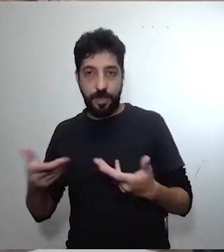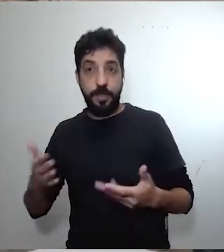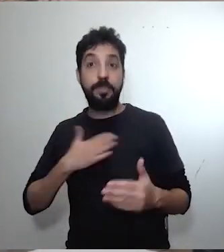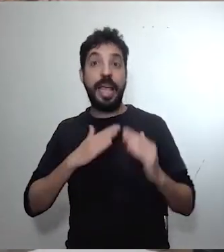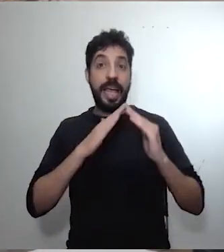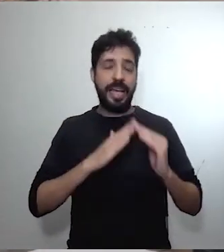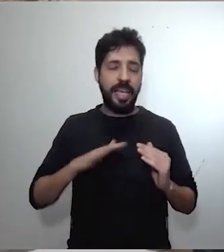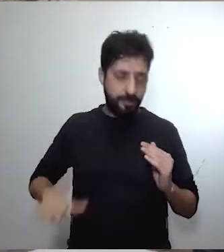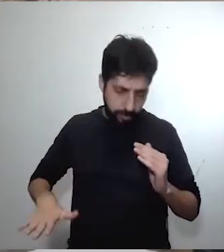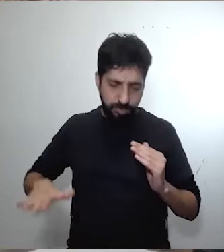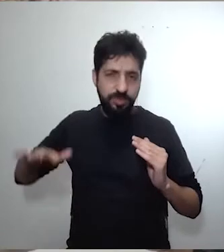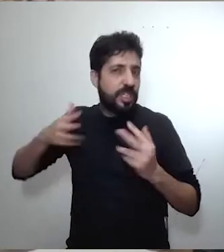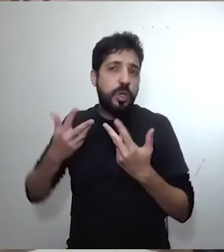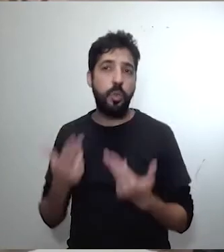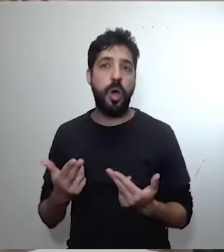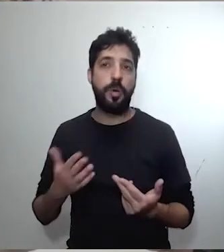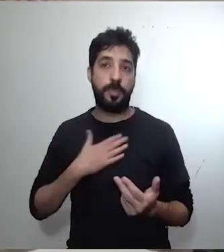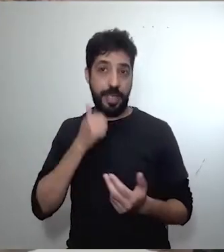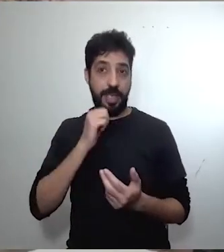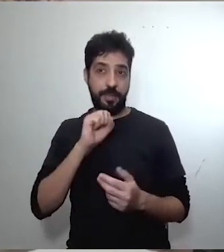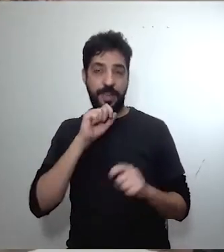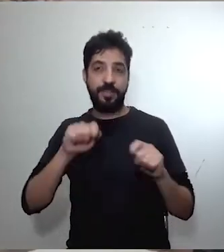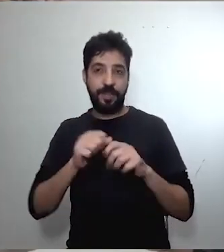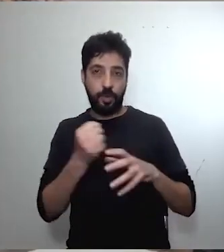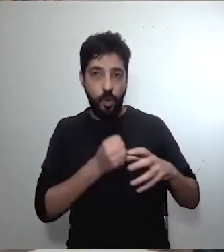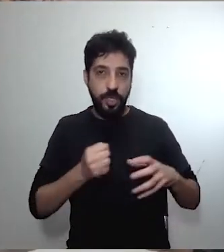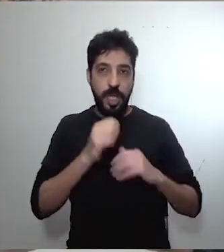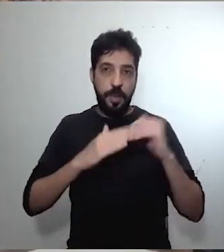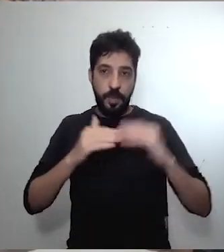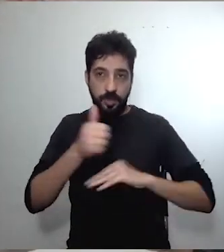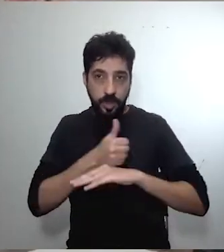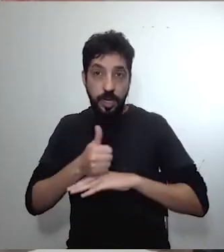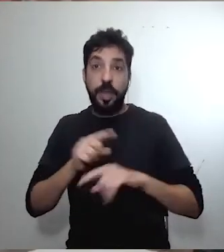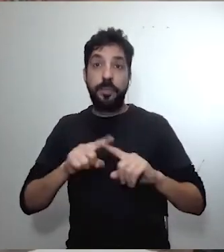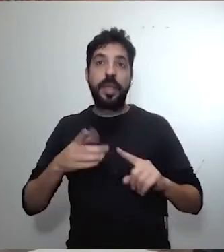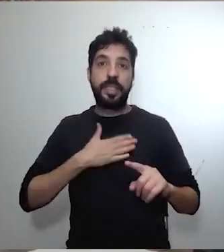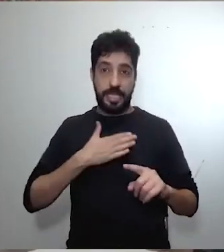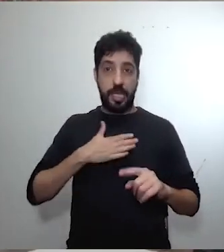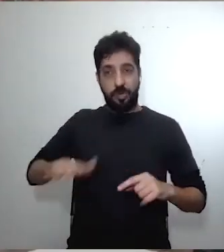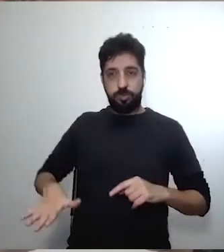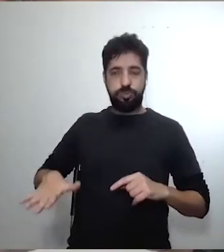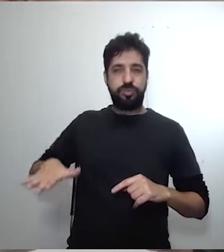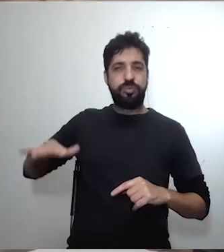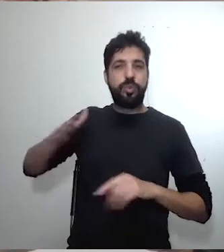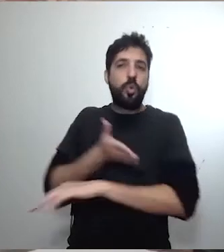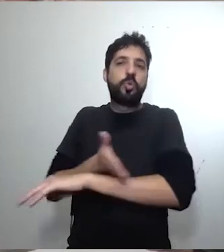casa, minha infância toda foi da mesma forma. Hoje a minha mãe, ela cozinha profissionalmente, mas eu cresci na cozinha com a minha